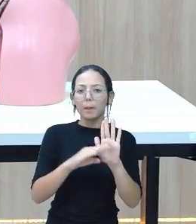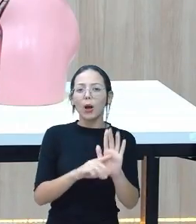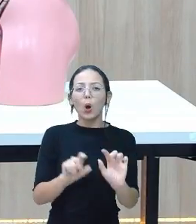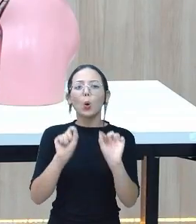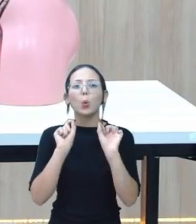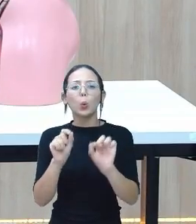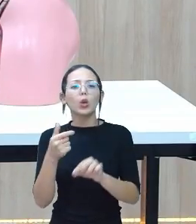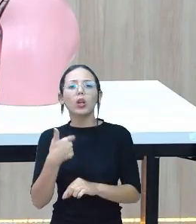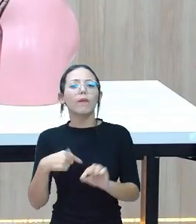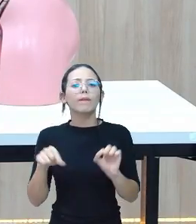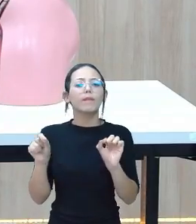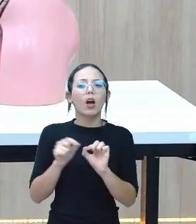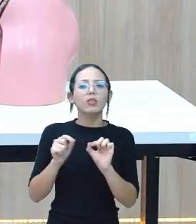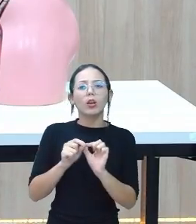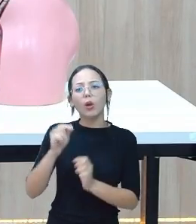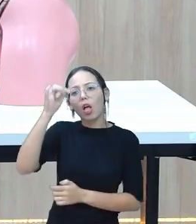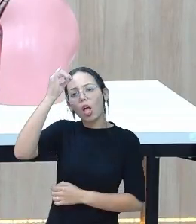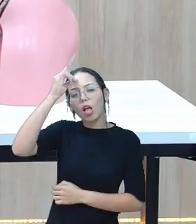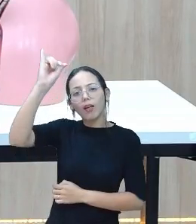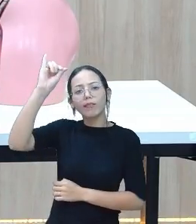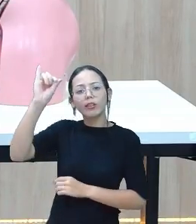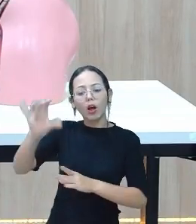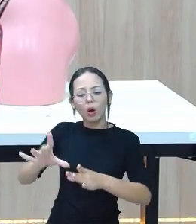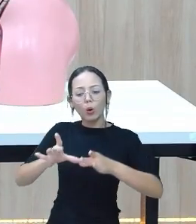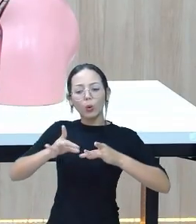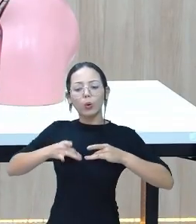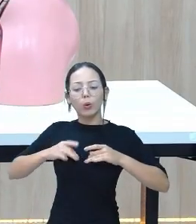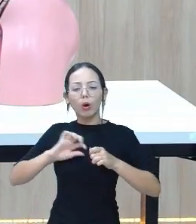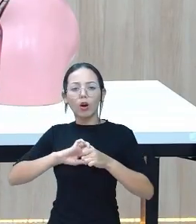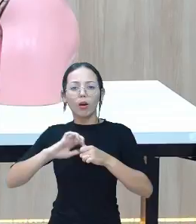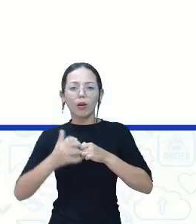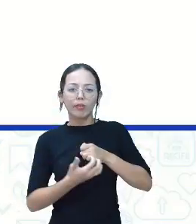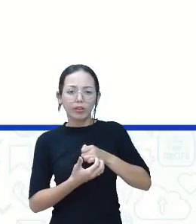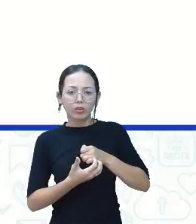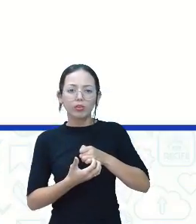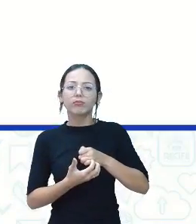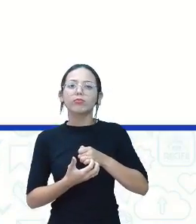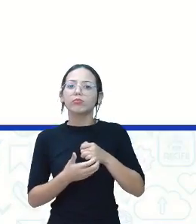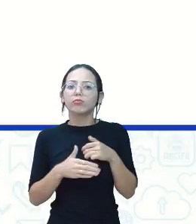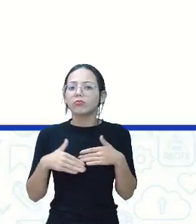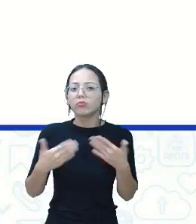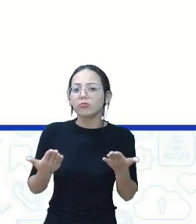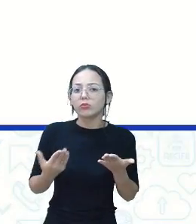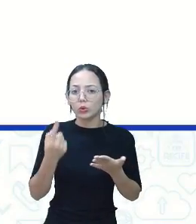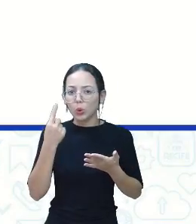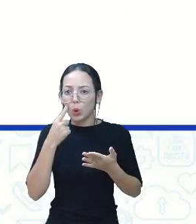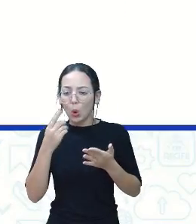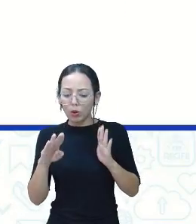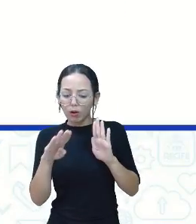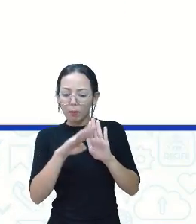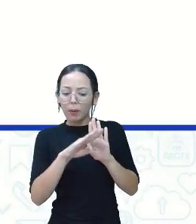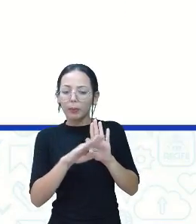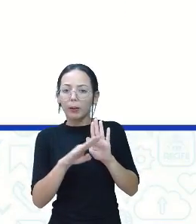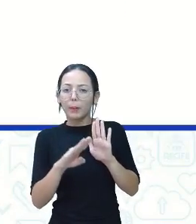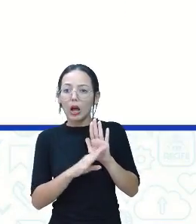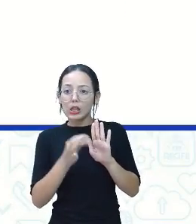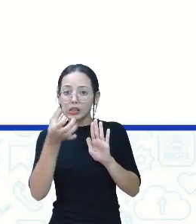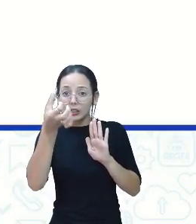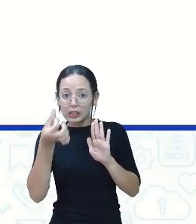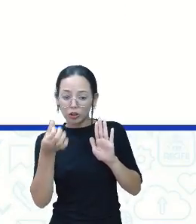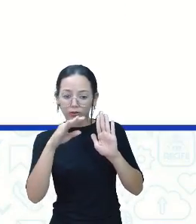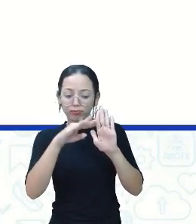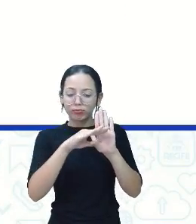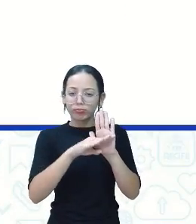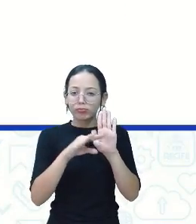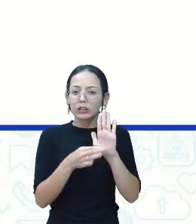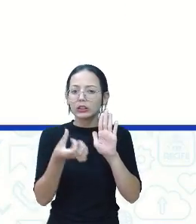que eu estou fazendo para me prevenir do Covid-19. Então, vocês vão listar 6 itens